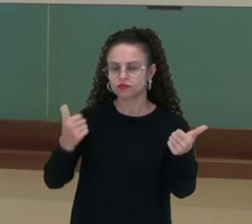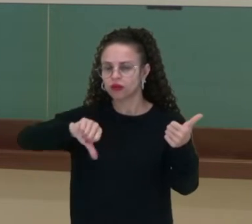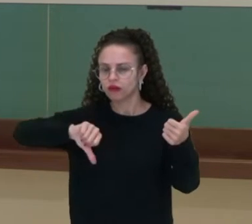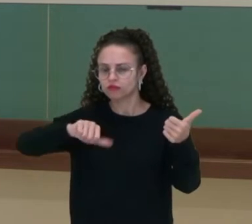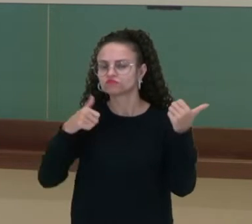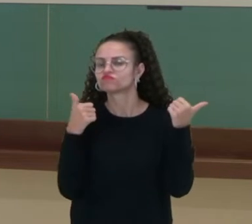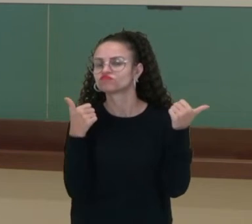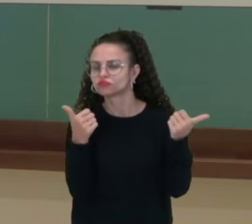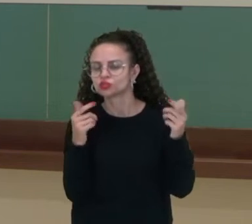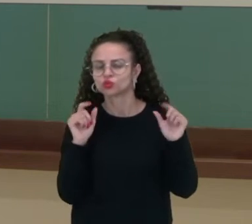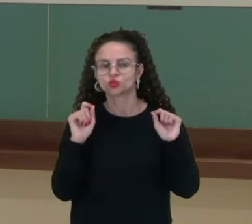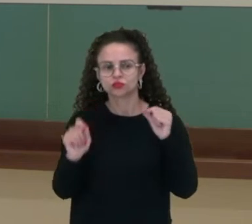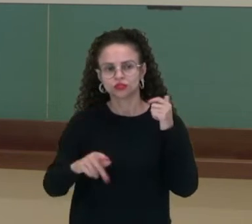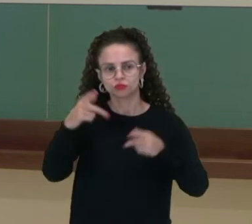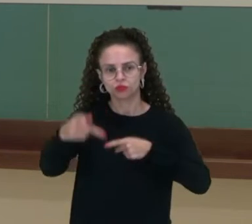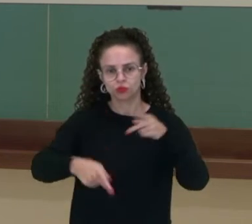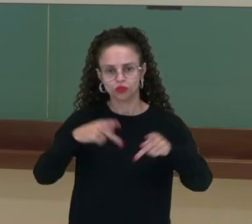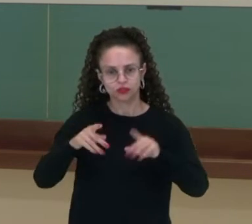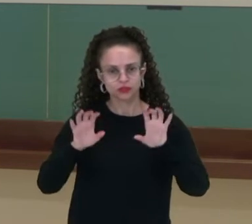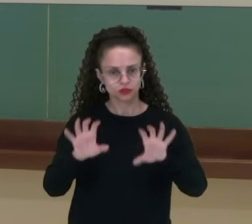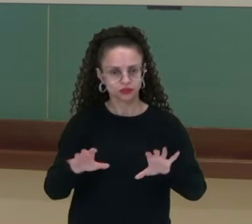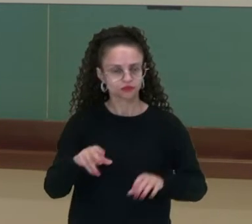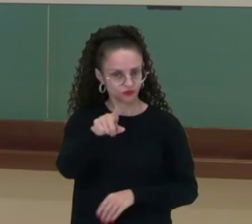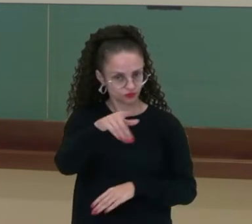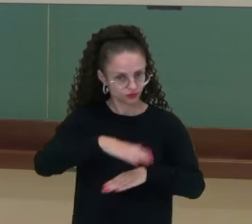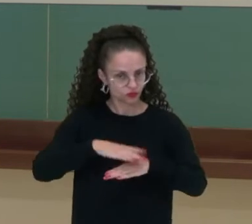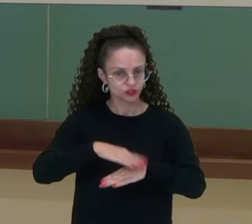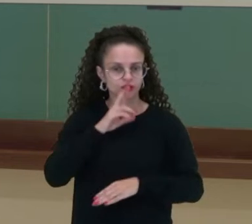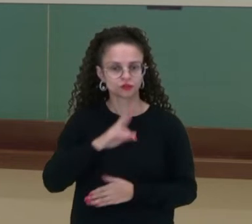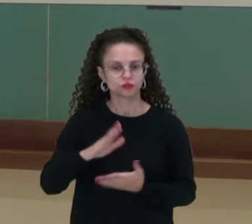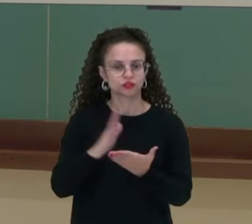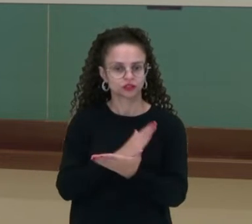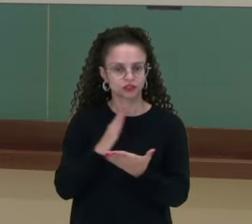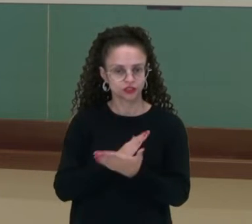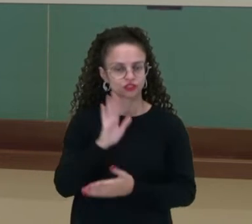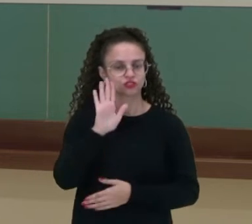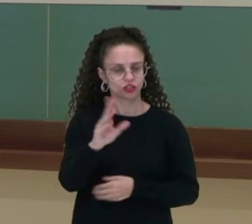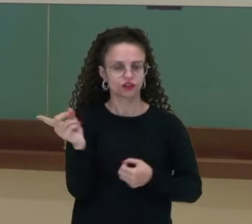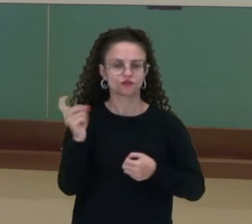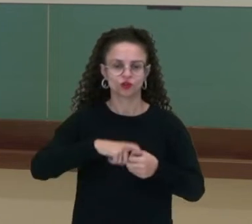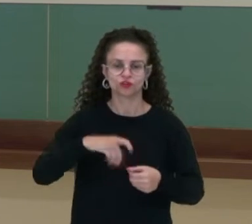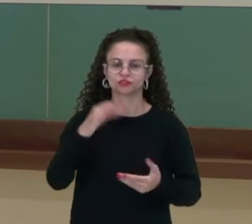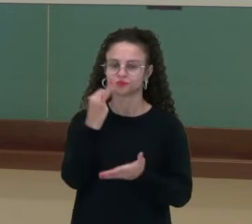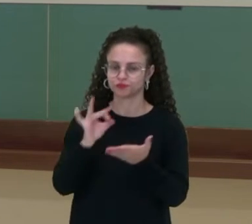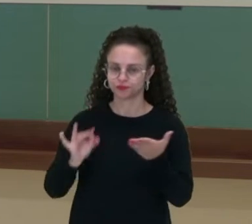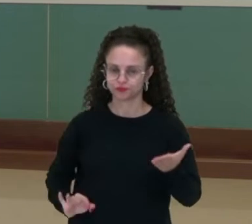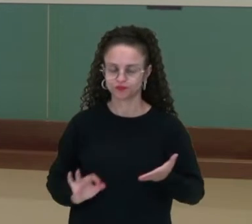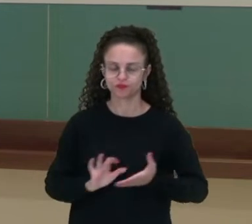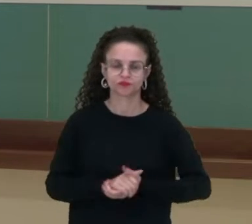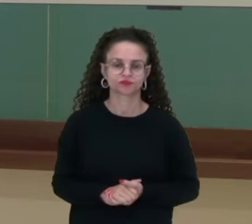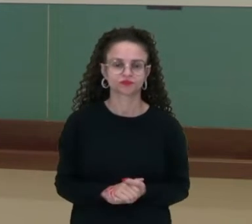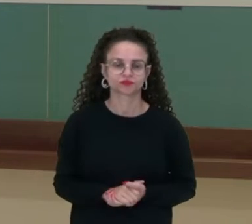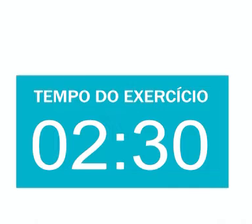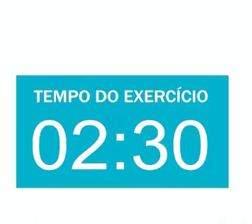desvantagem de ter uma população desse tamanho? Então responda aí no seu caderno e em seguida retornaremos com a correção.